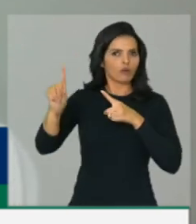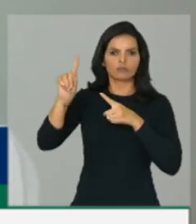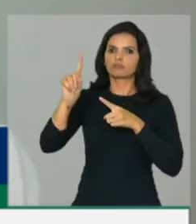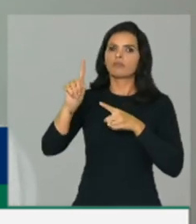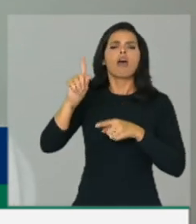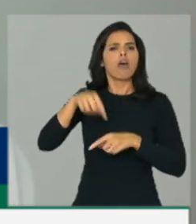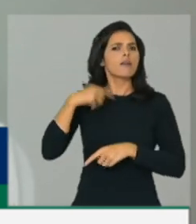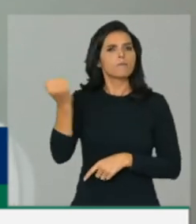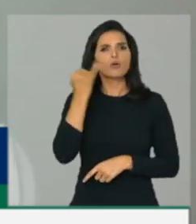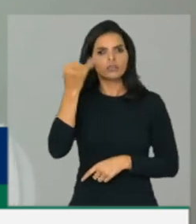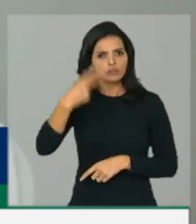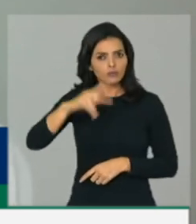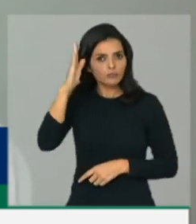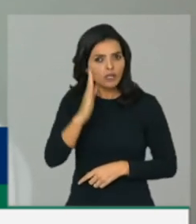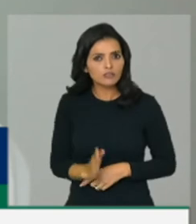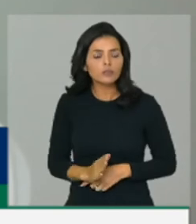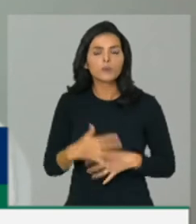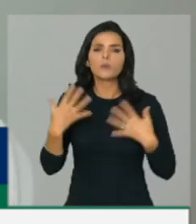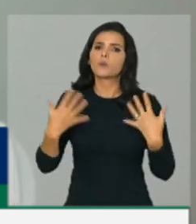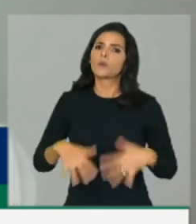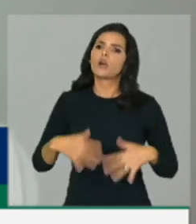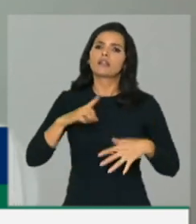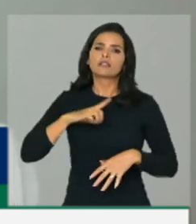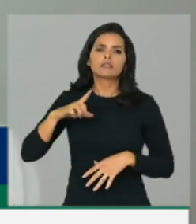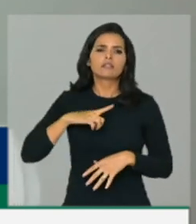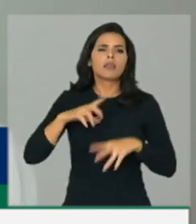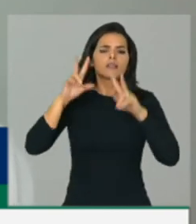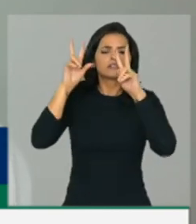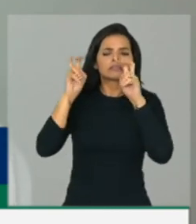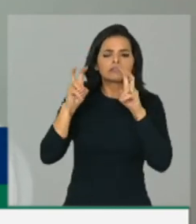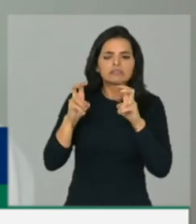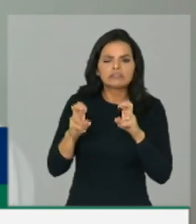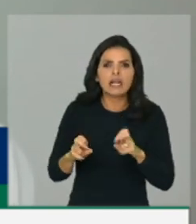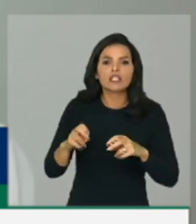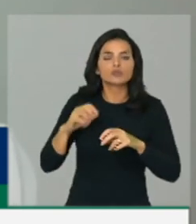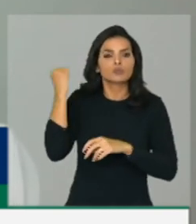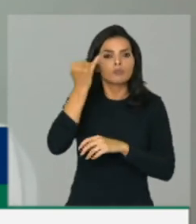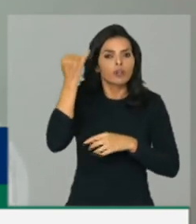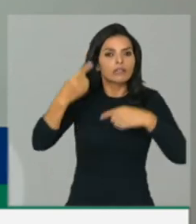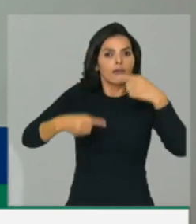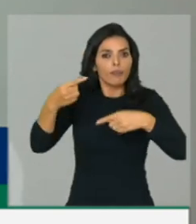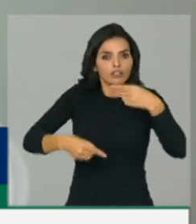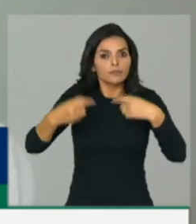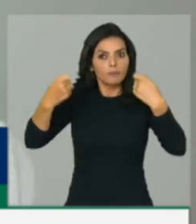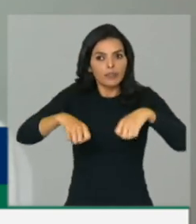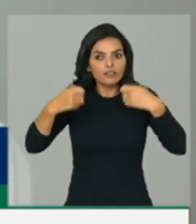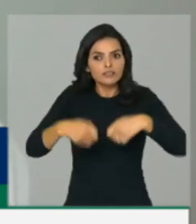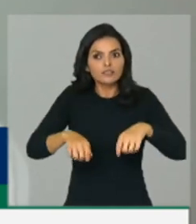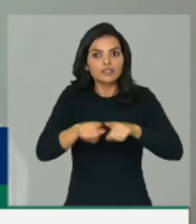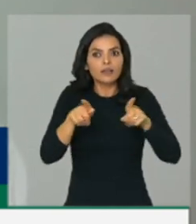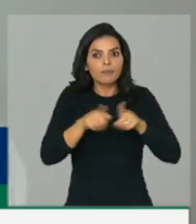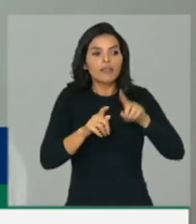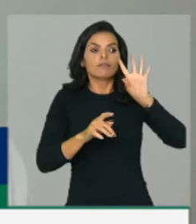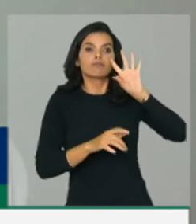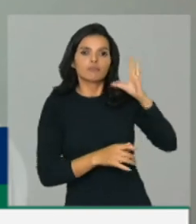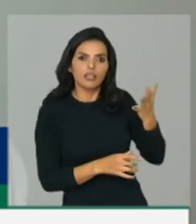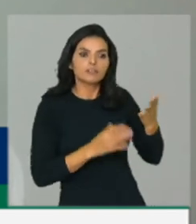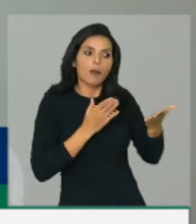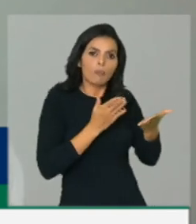nosso país, que tem tanta questões a serem debatidas e debatidas, decididas